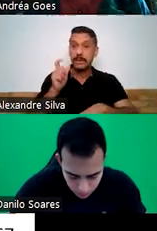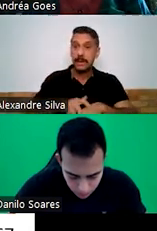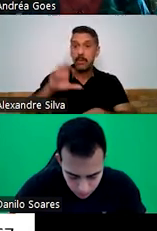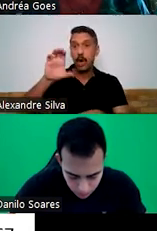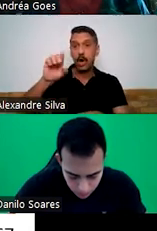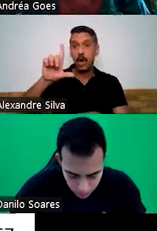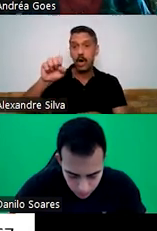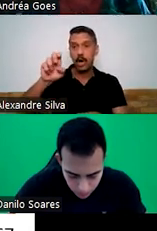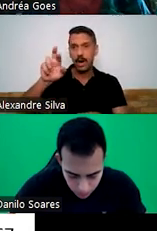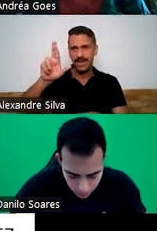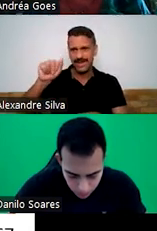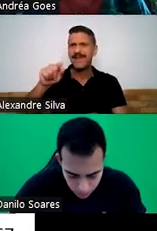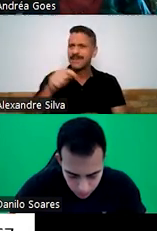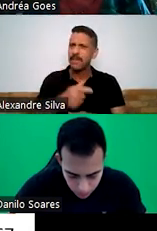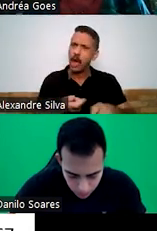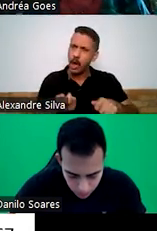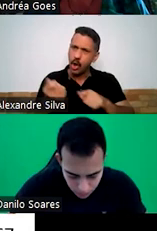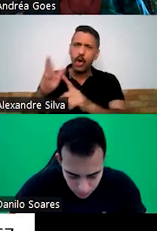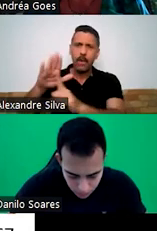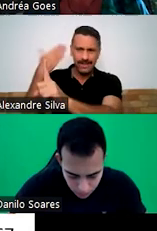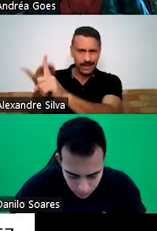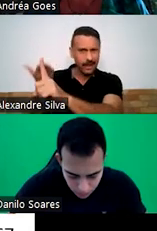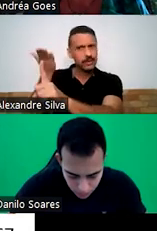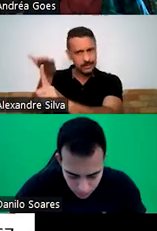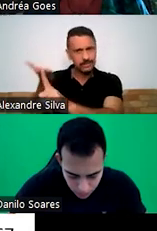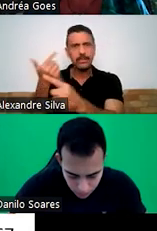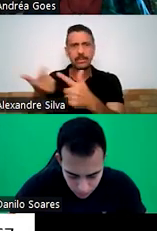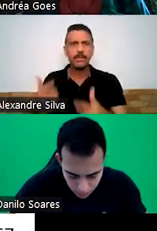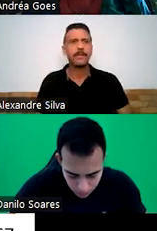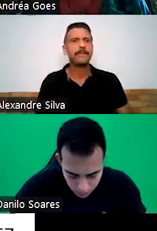uma homenagem a ele também, eu acho, esse nosso trabalho.